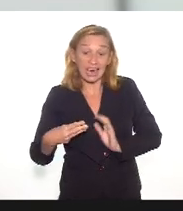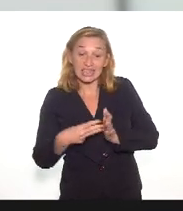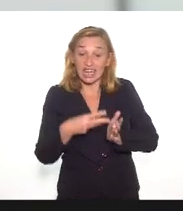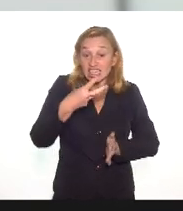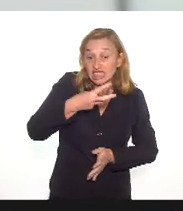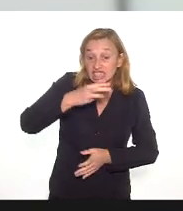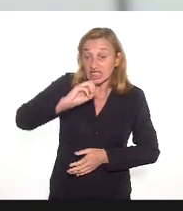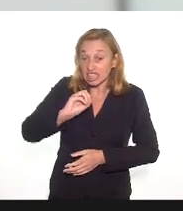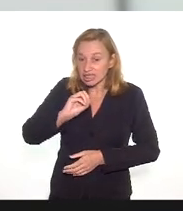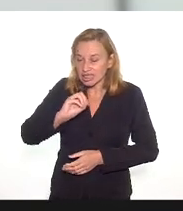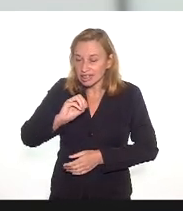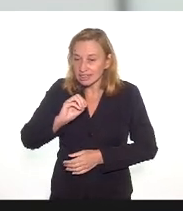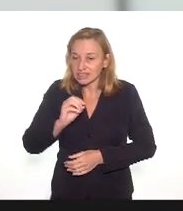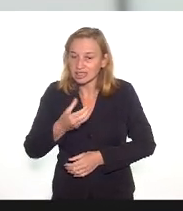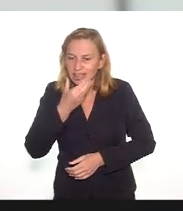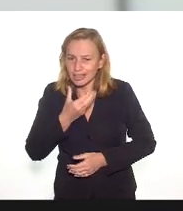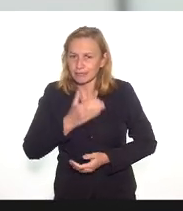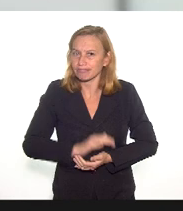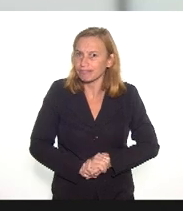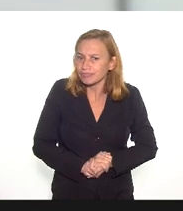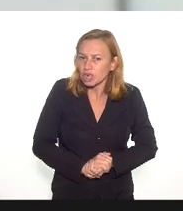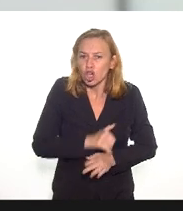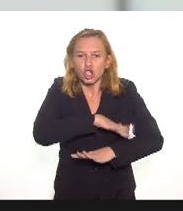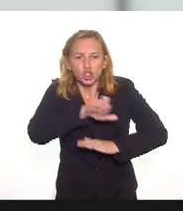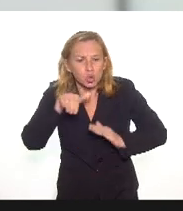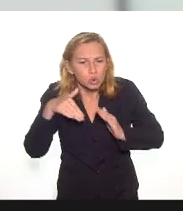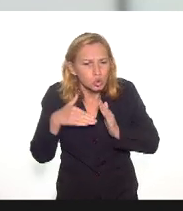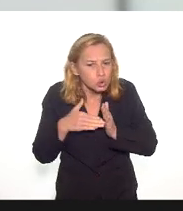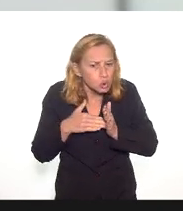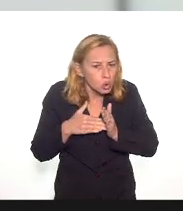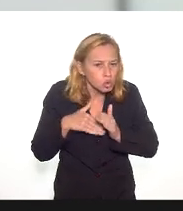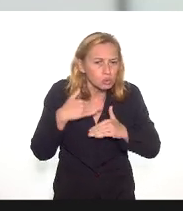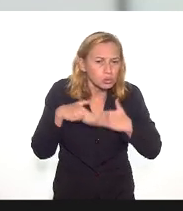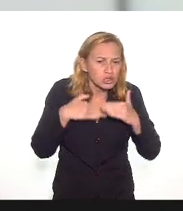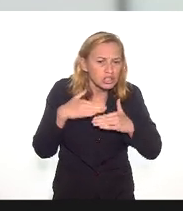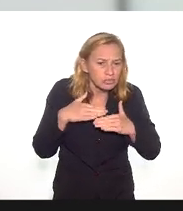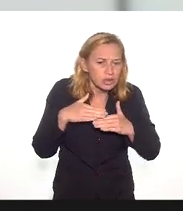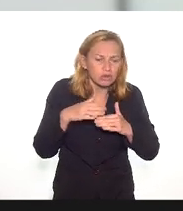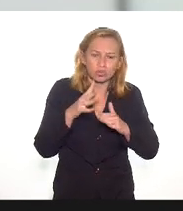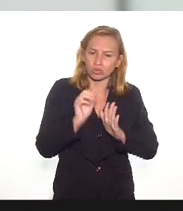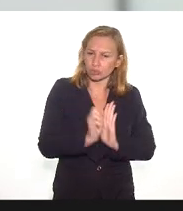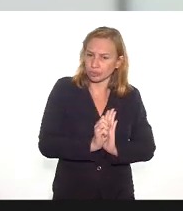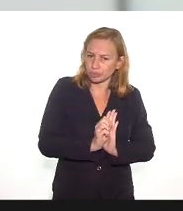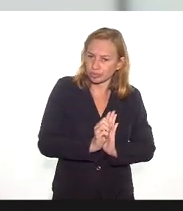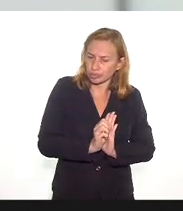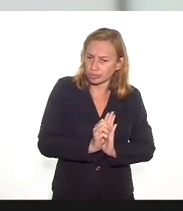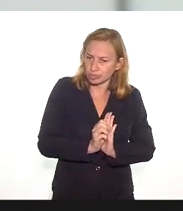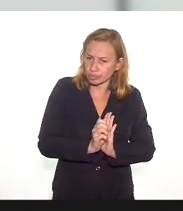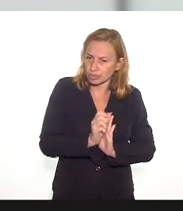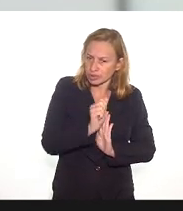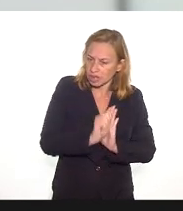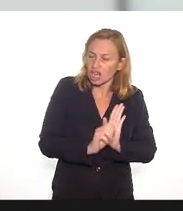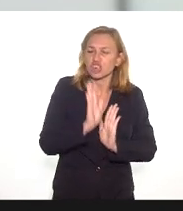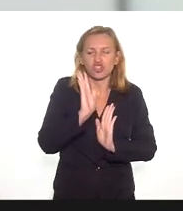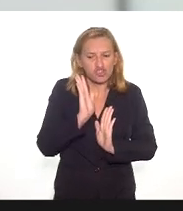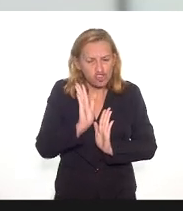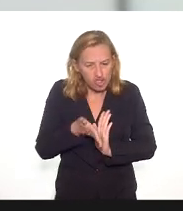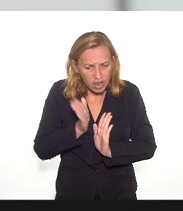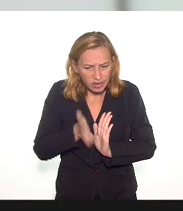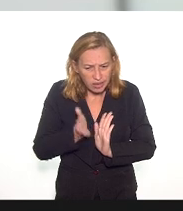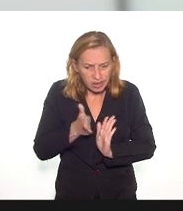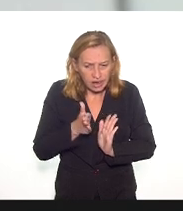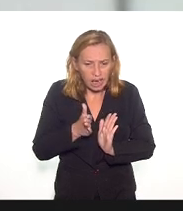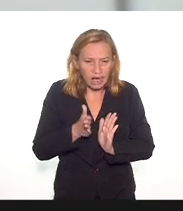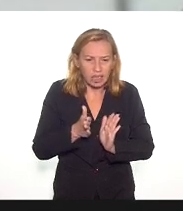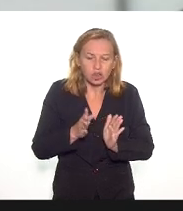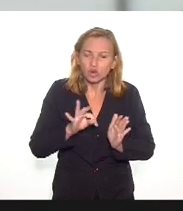de dezembro. Então, todo o procedimento do regime já está no cronograma.